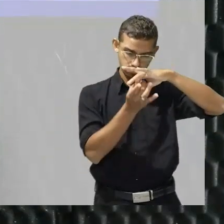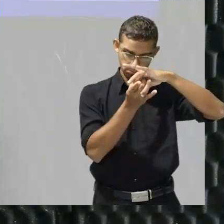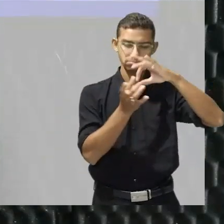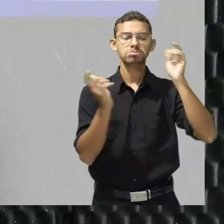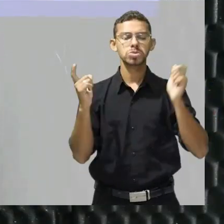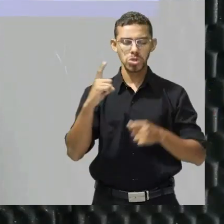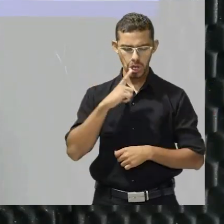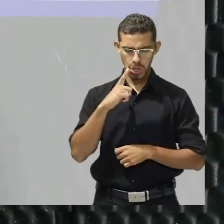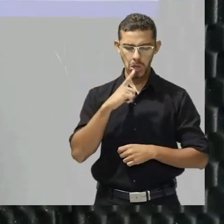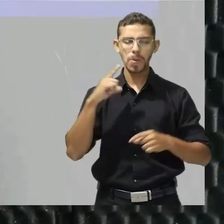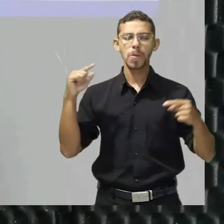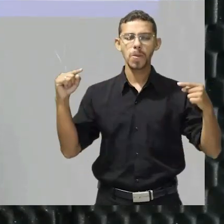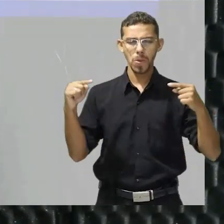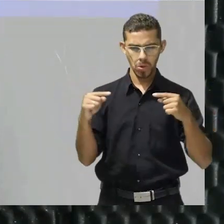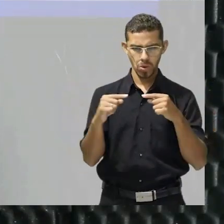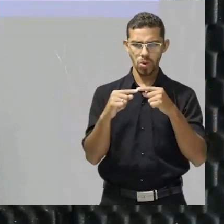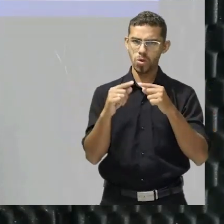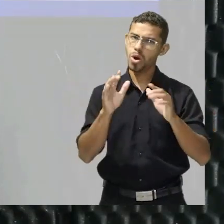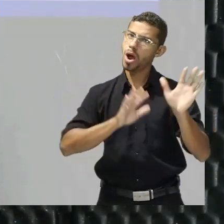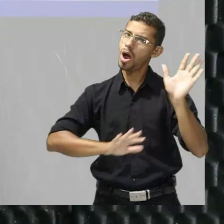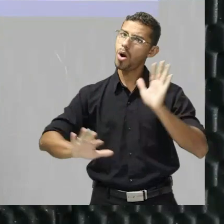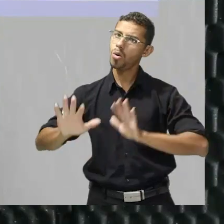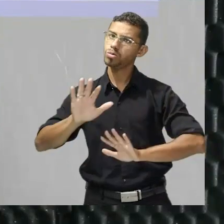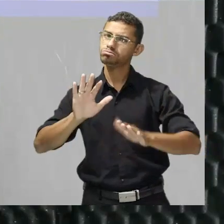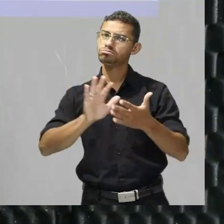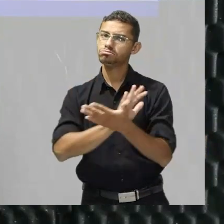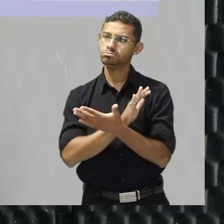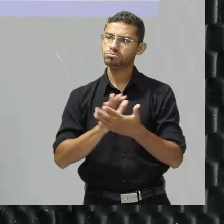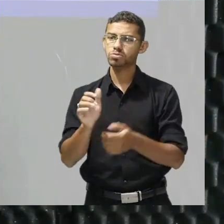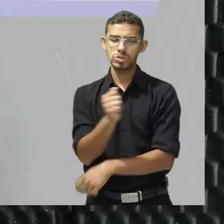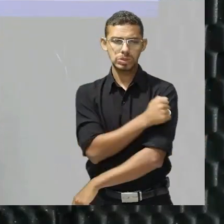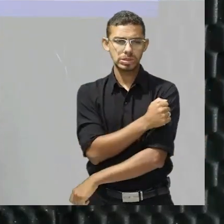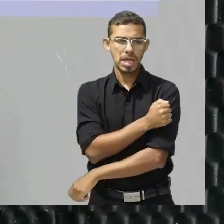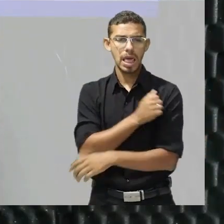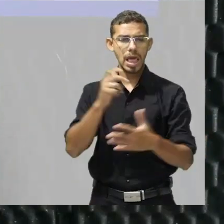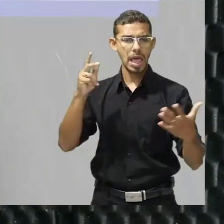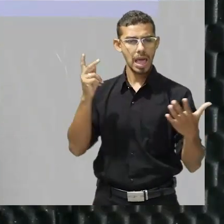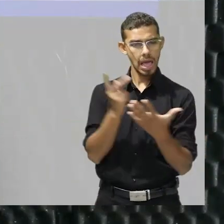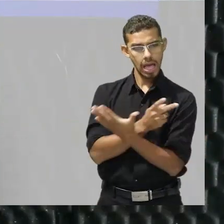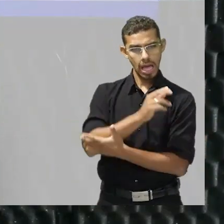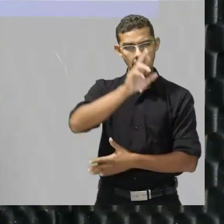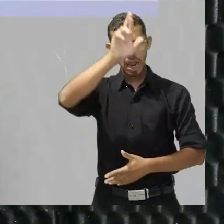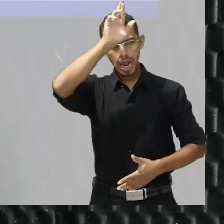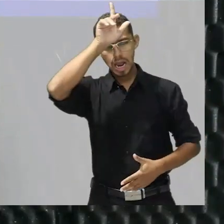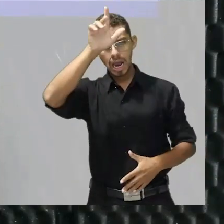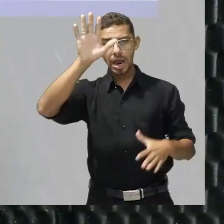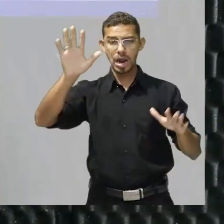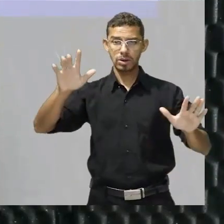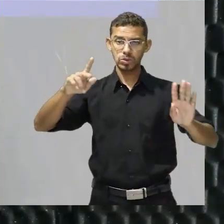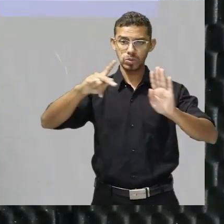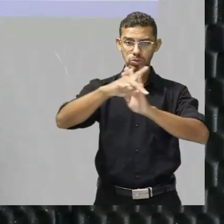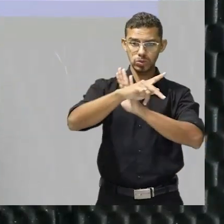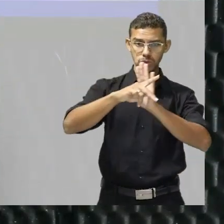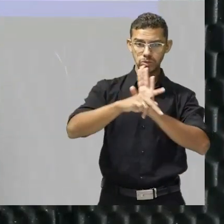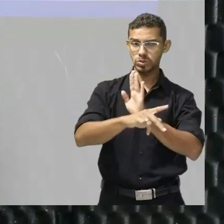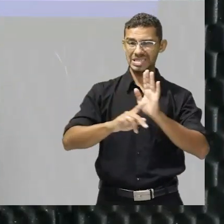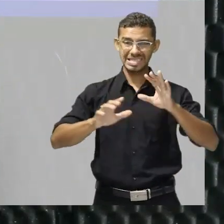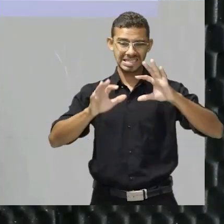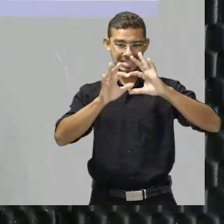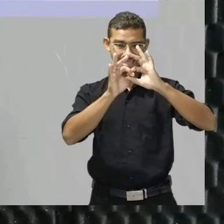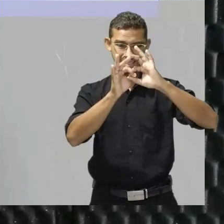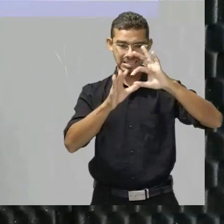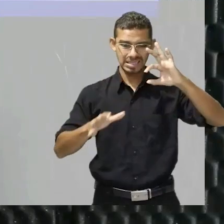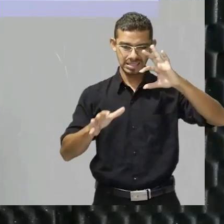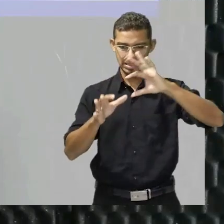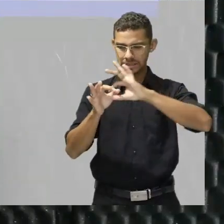muitos candidatos acabam errando acabam não colocando os parágrafos eles ficam desligados